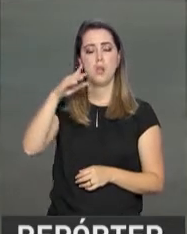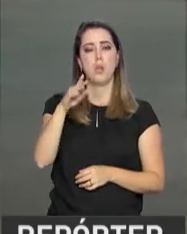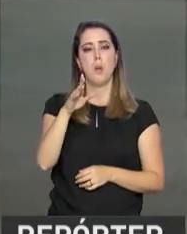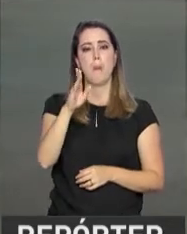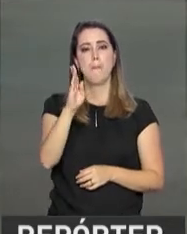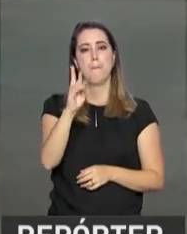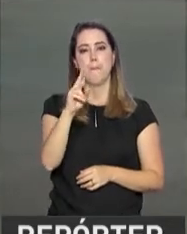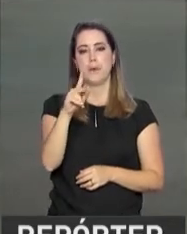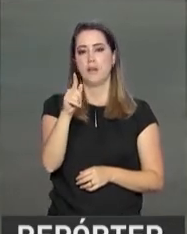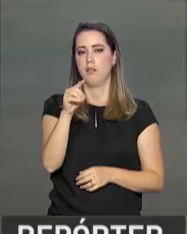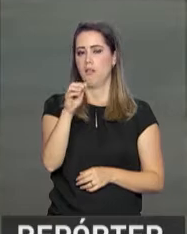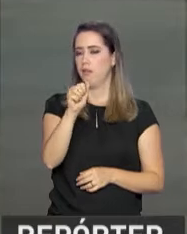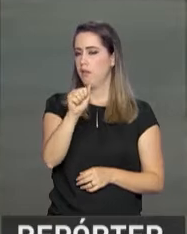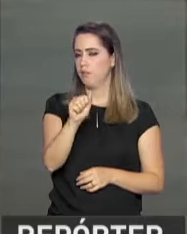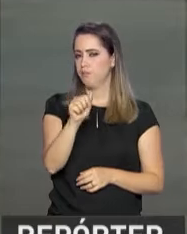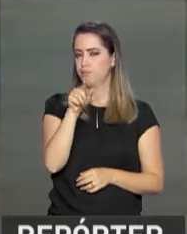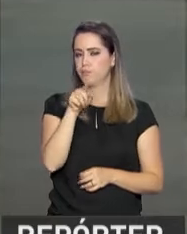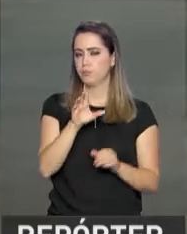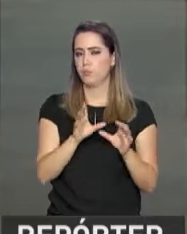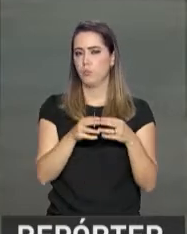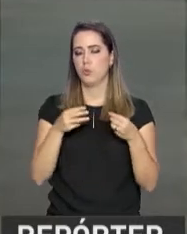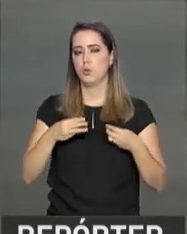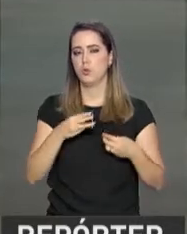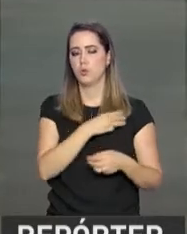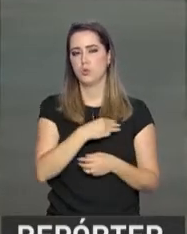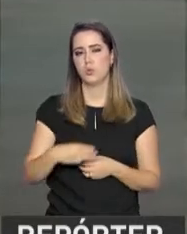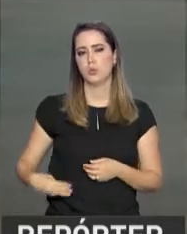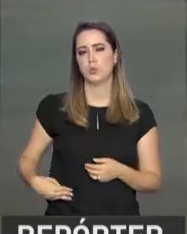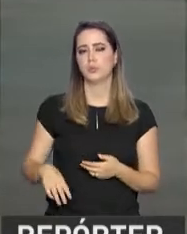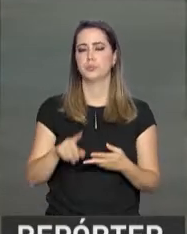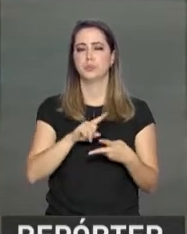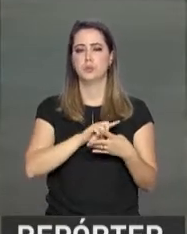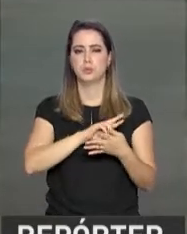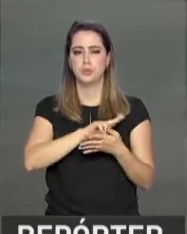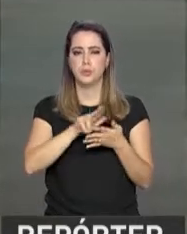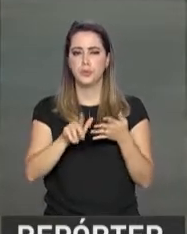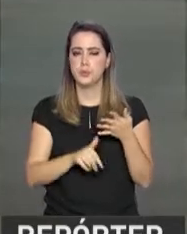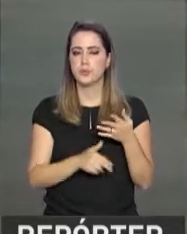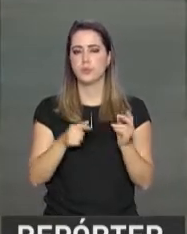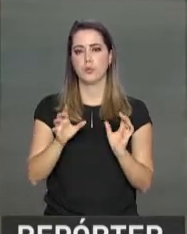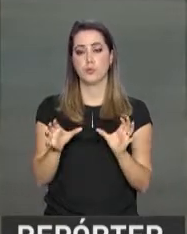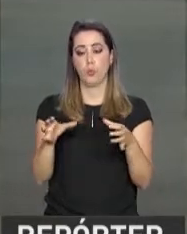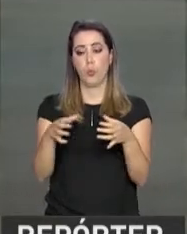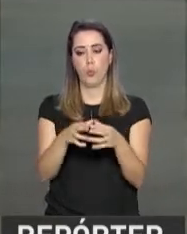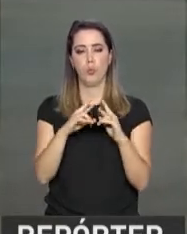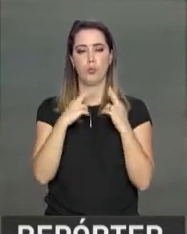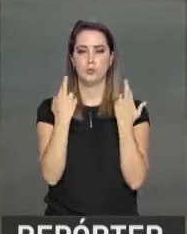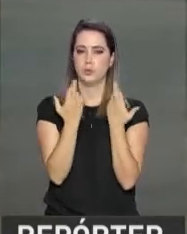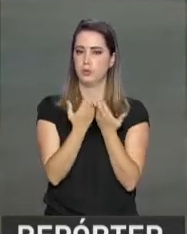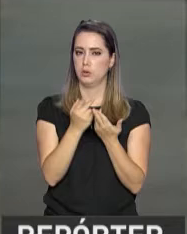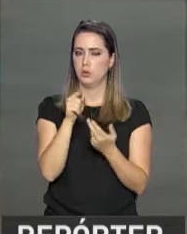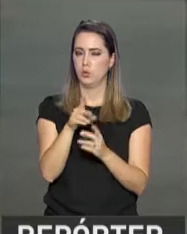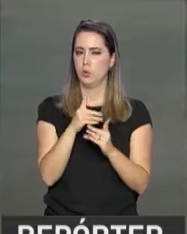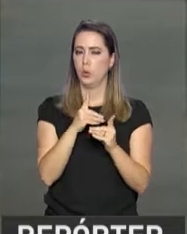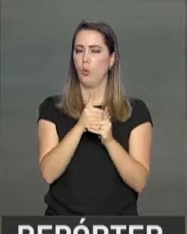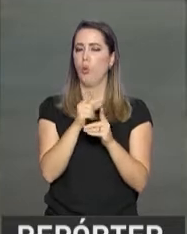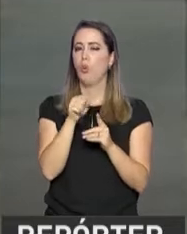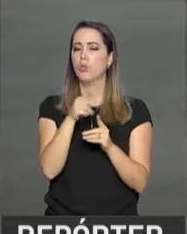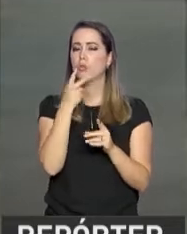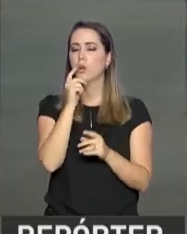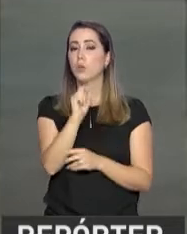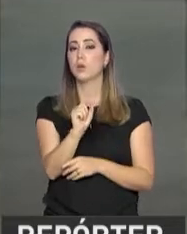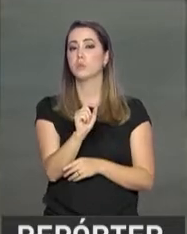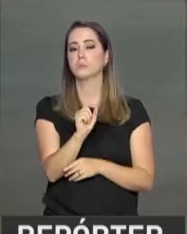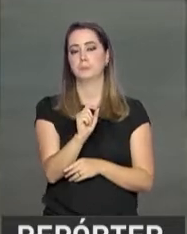Neto, e os ministros da Defesa e do Gabinete de Segurança Institucional da Presidência da República. Nesse encontro, Roberto, foi feita